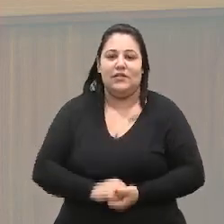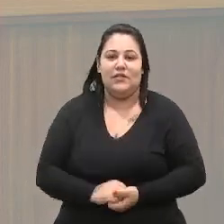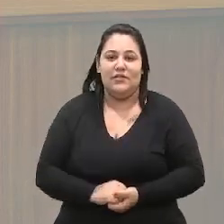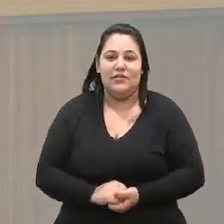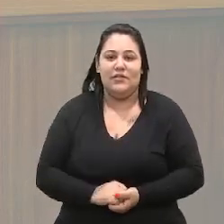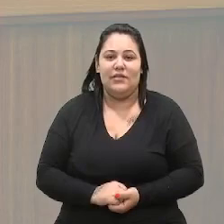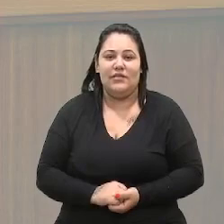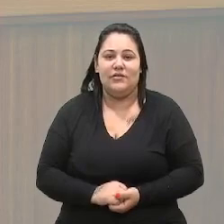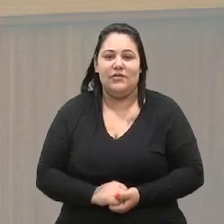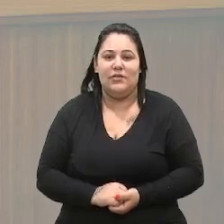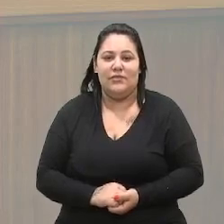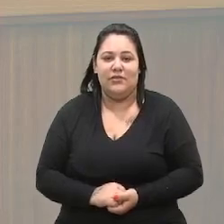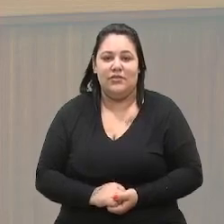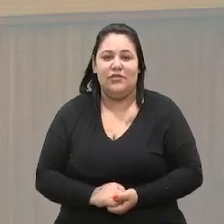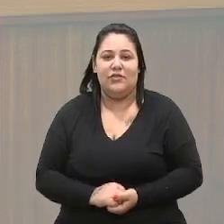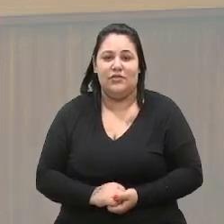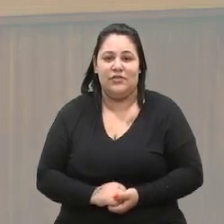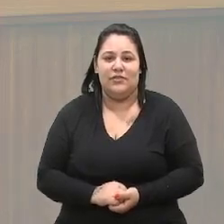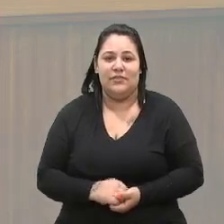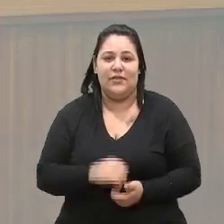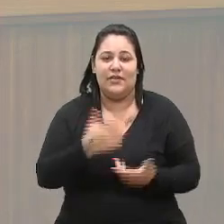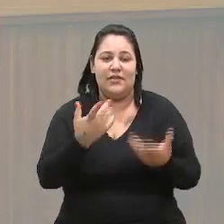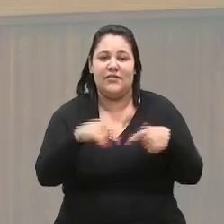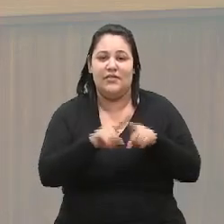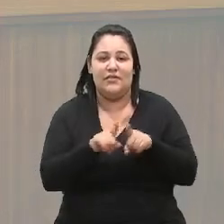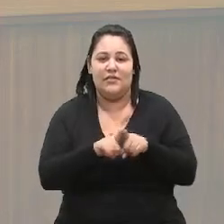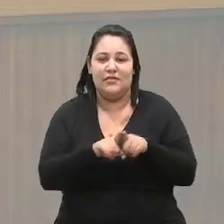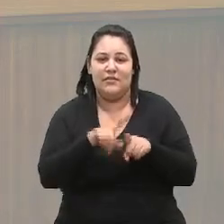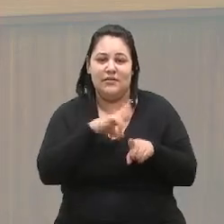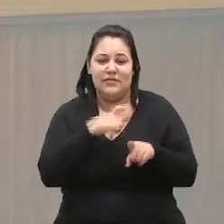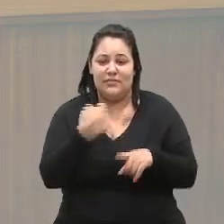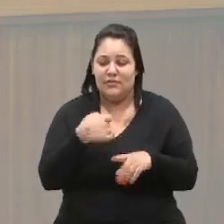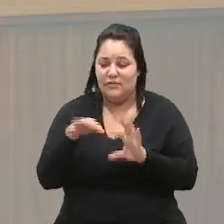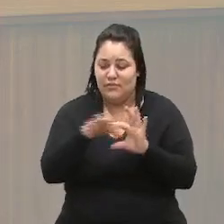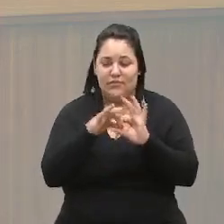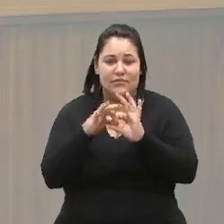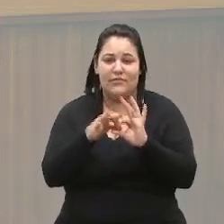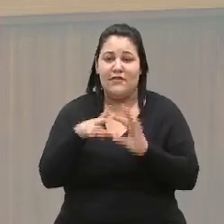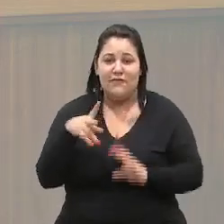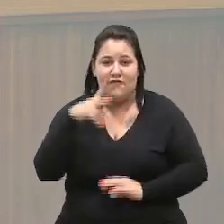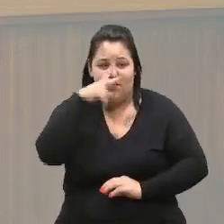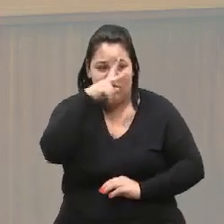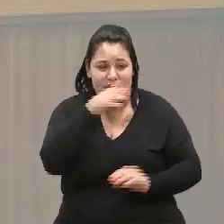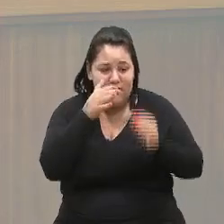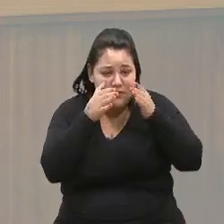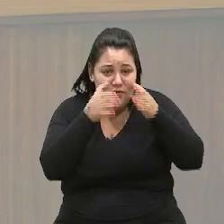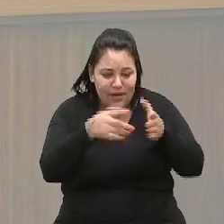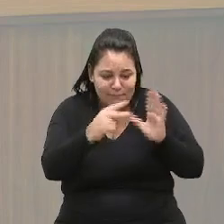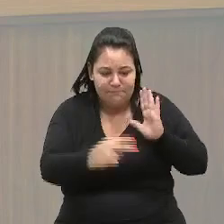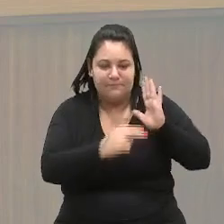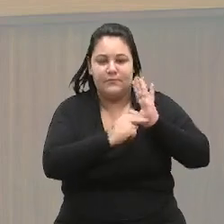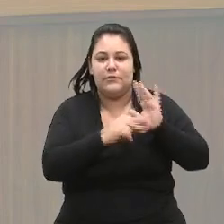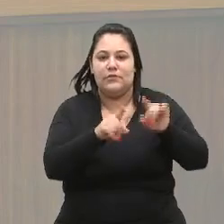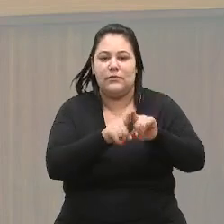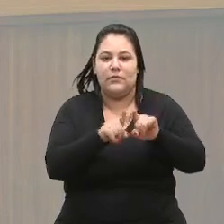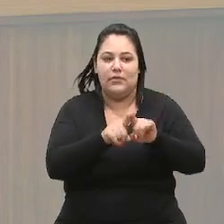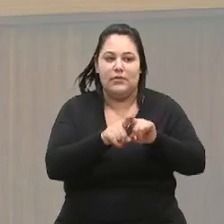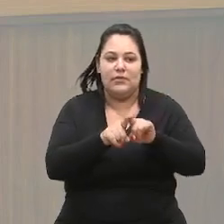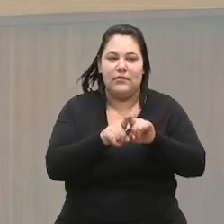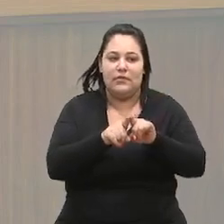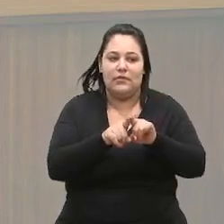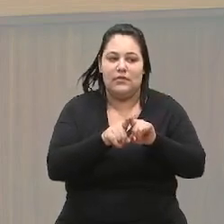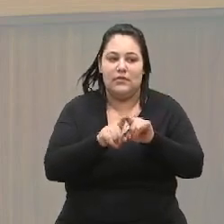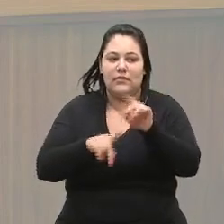ainda não tem a capacidade de unir forças, nos concentrarmos e falarmos sobre esse